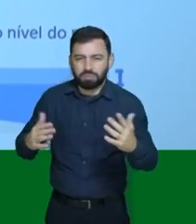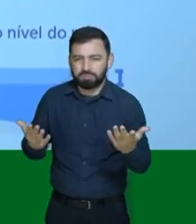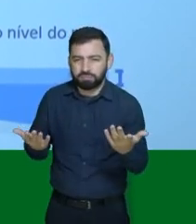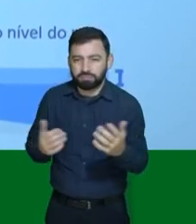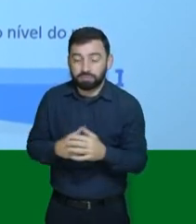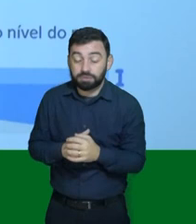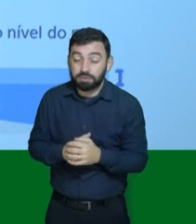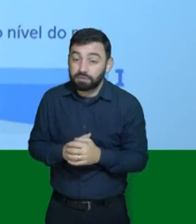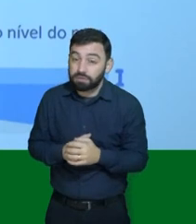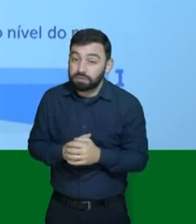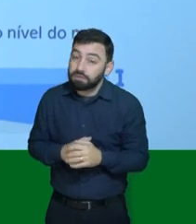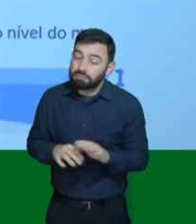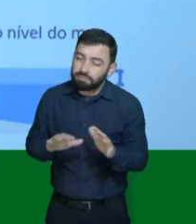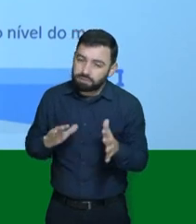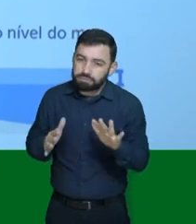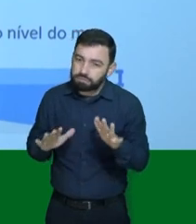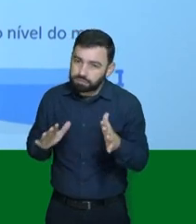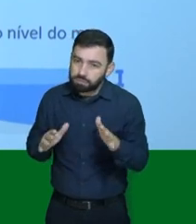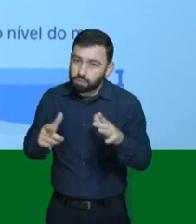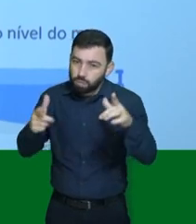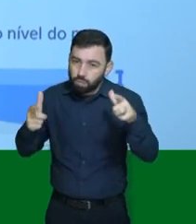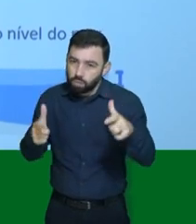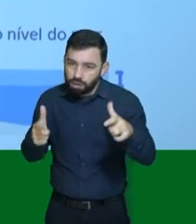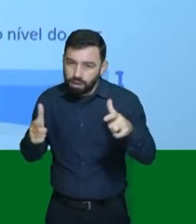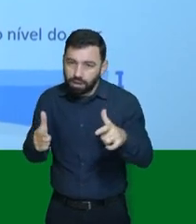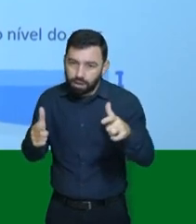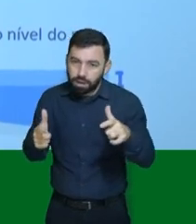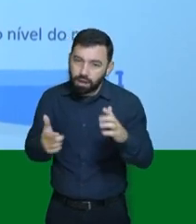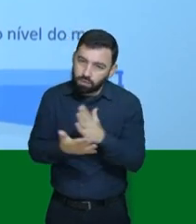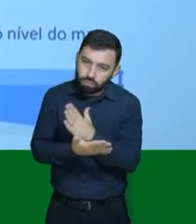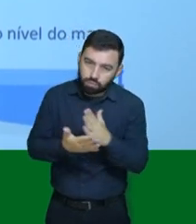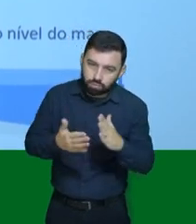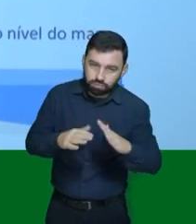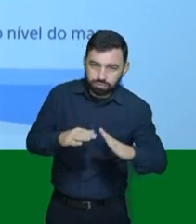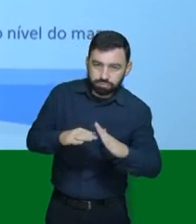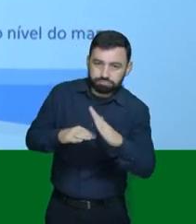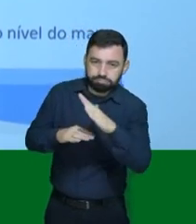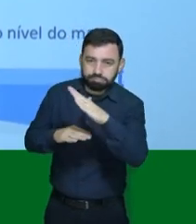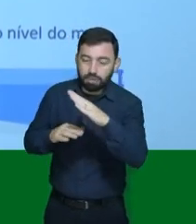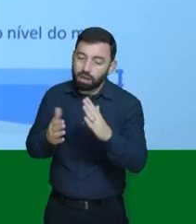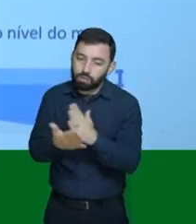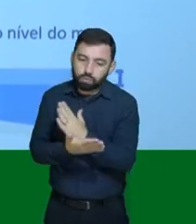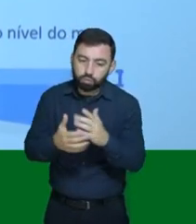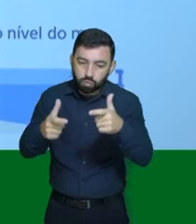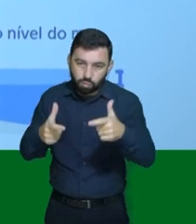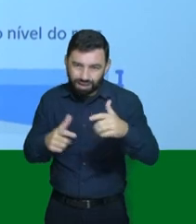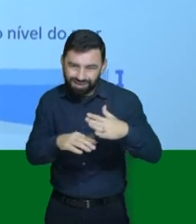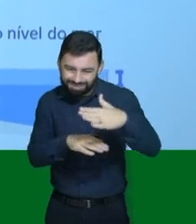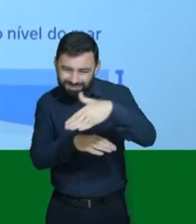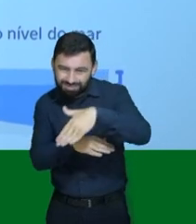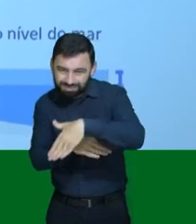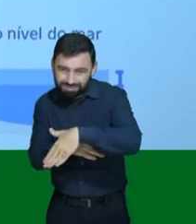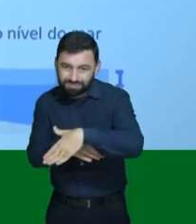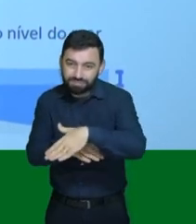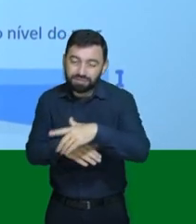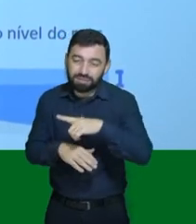e mais ou menos, depende, obviamente, da topografia, tem lugar que é mais inclinado, aí vai ser menos, tem lugar que até é mais